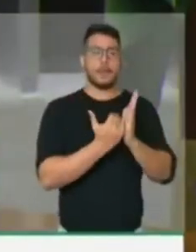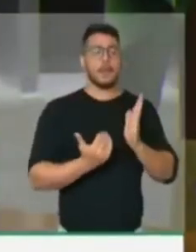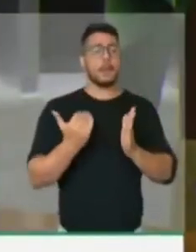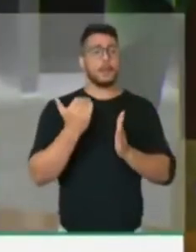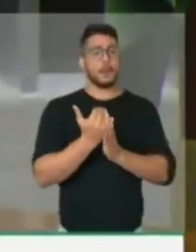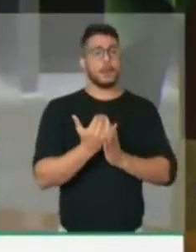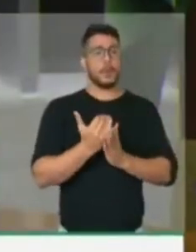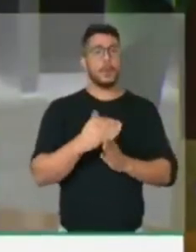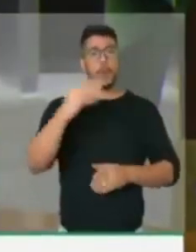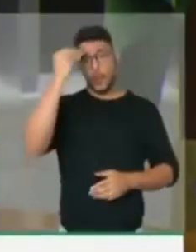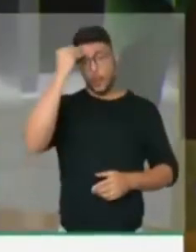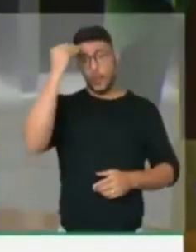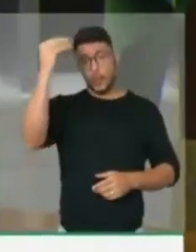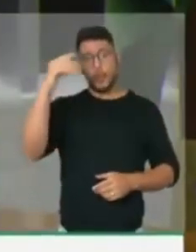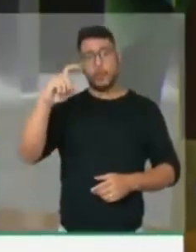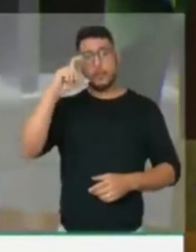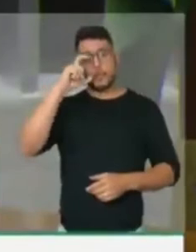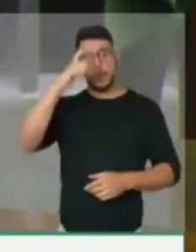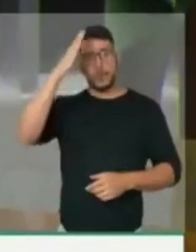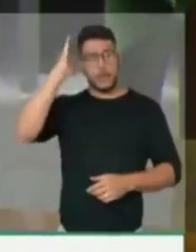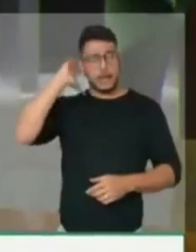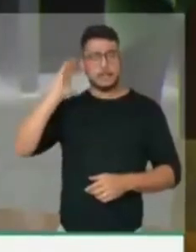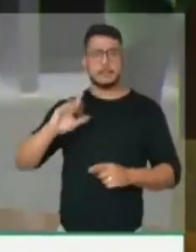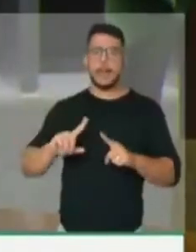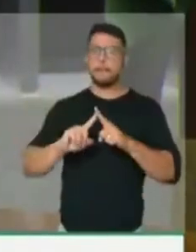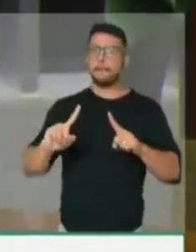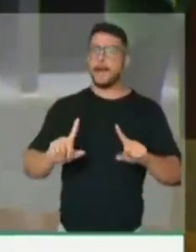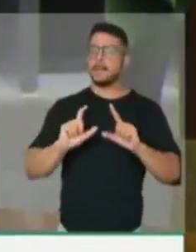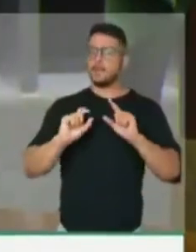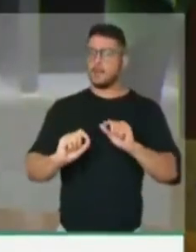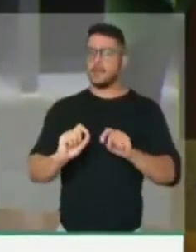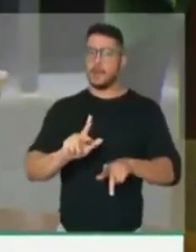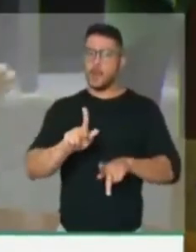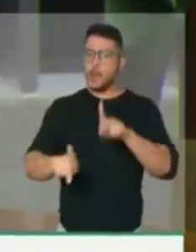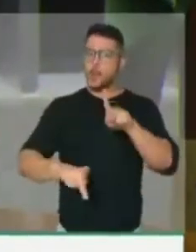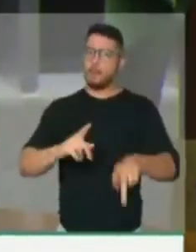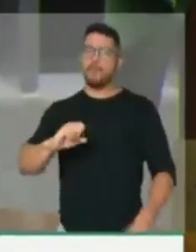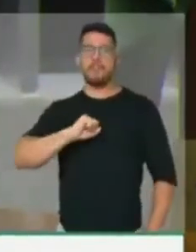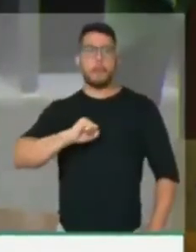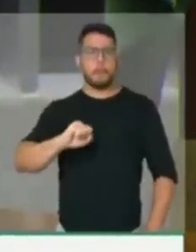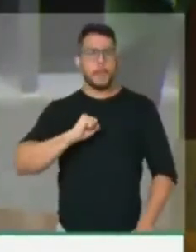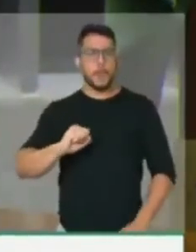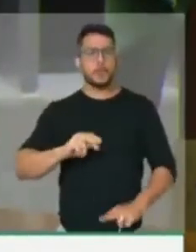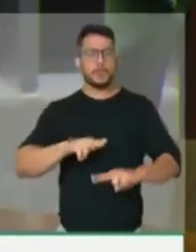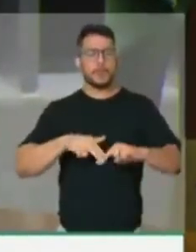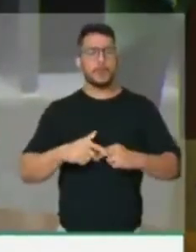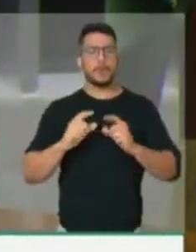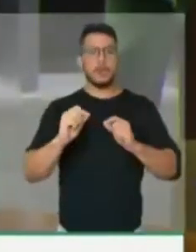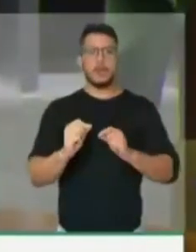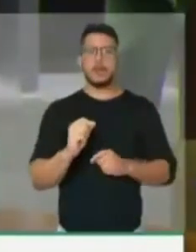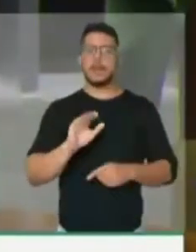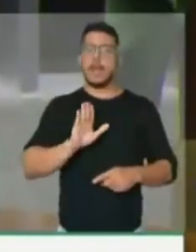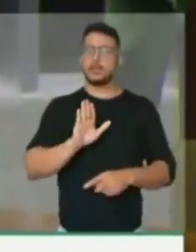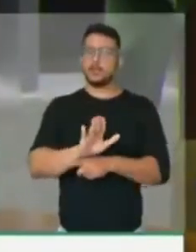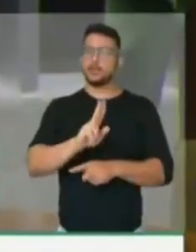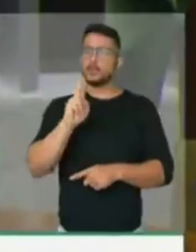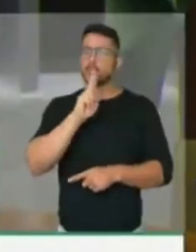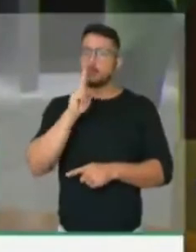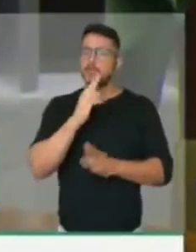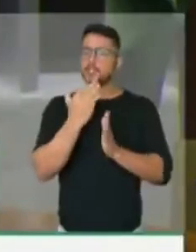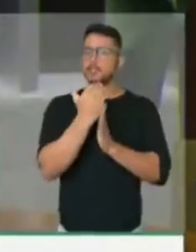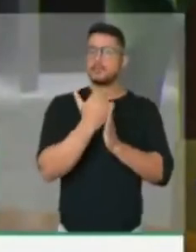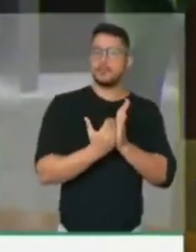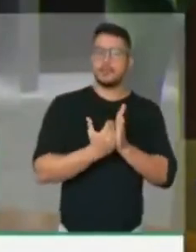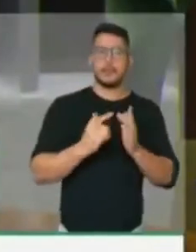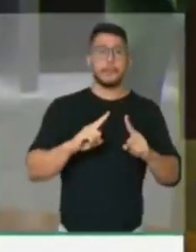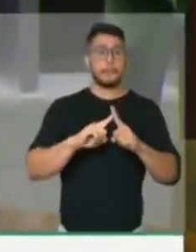brasileiro está revoltado porque o auxílio emergencial foi reduzido, porque não tem recurso, mas de repente tem recurso para gastar